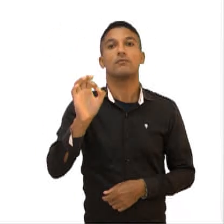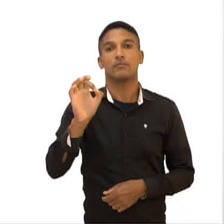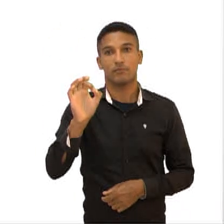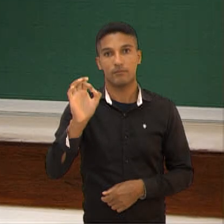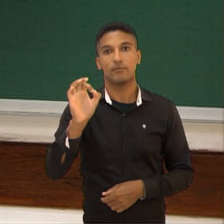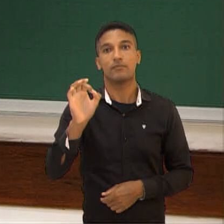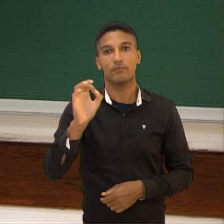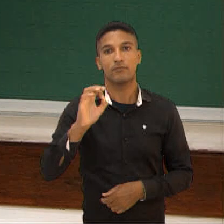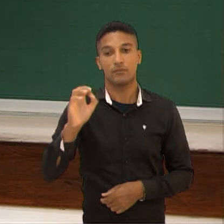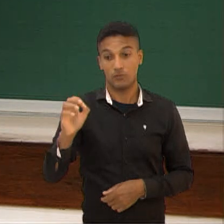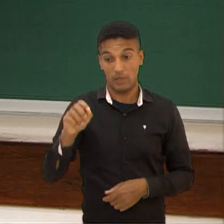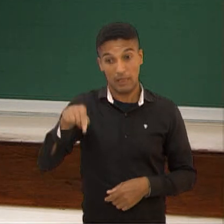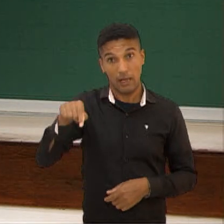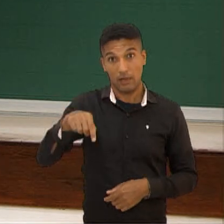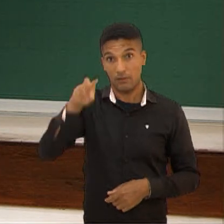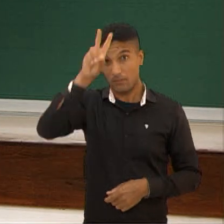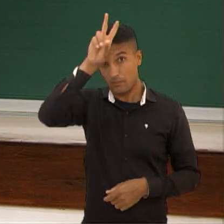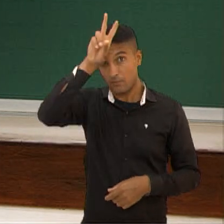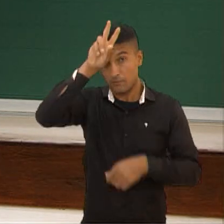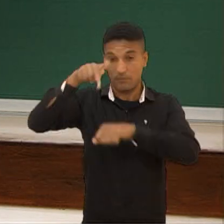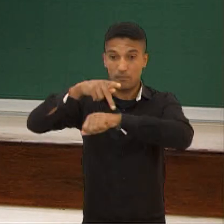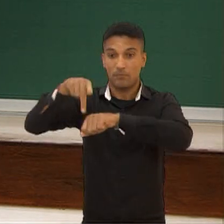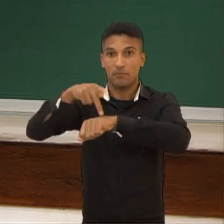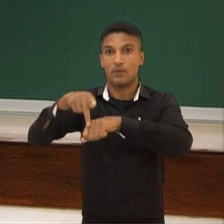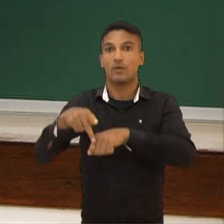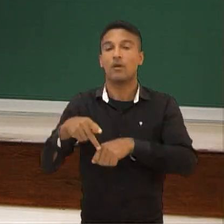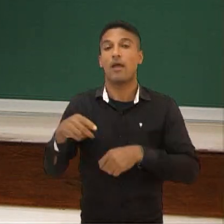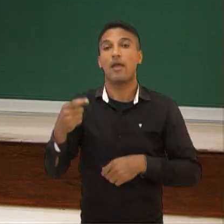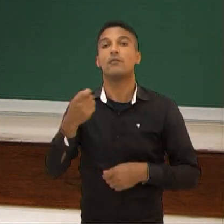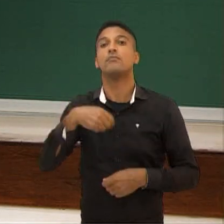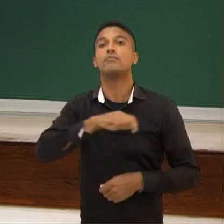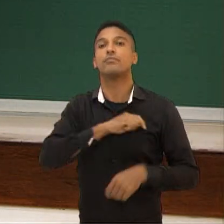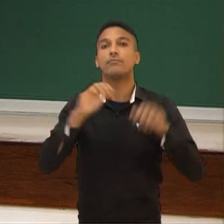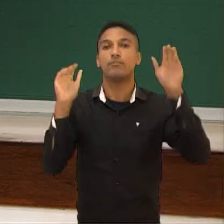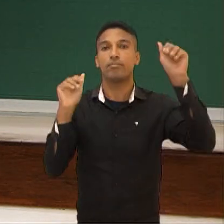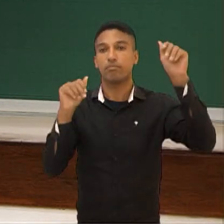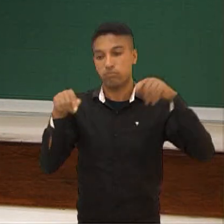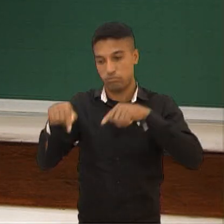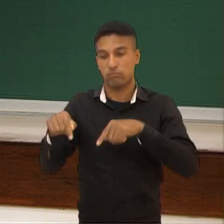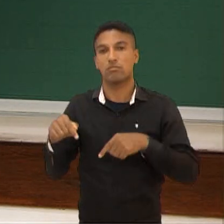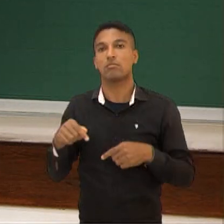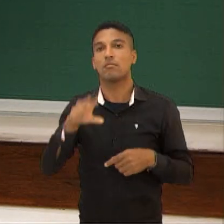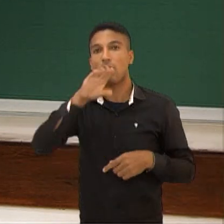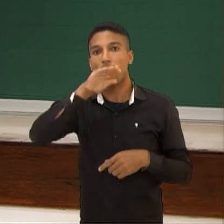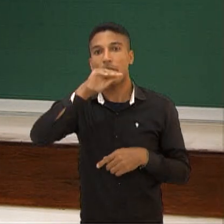das pessoas do Peru, né, desse país, falam espanhol. E quechua,